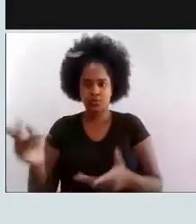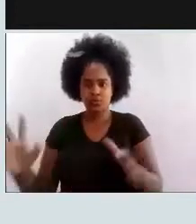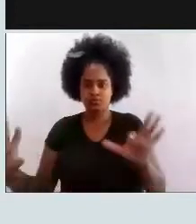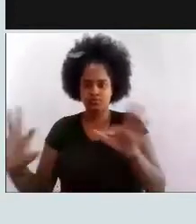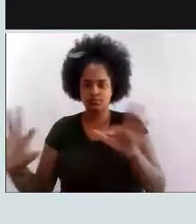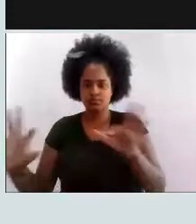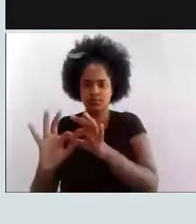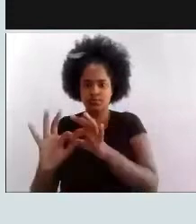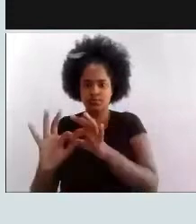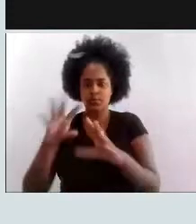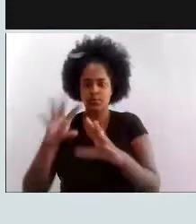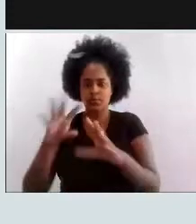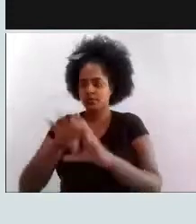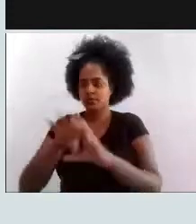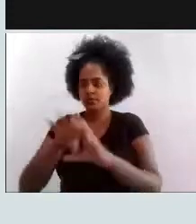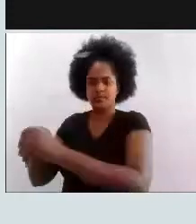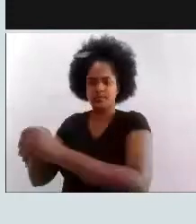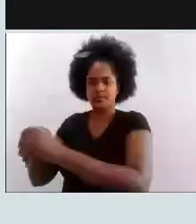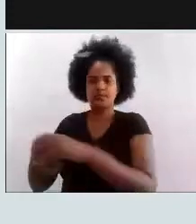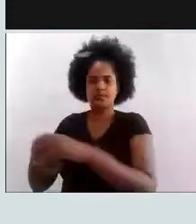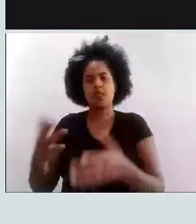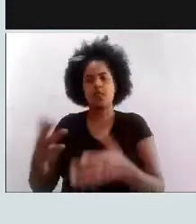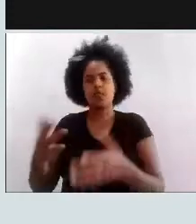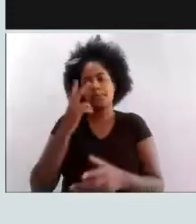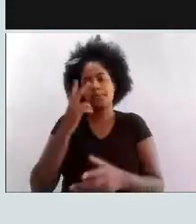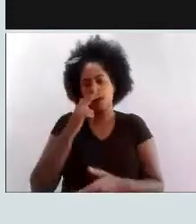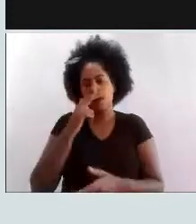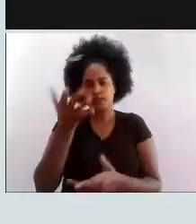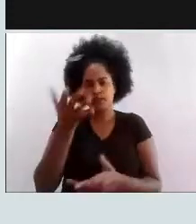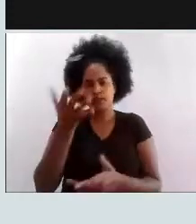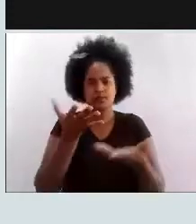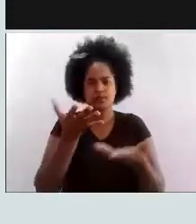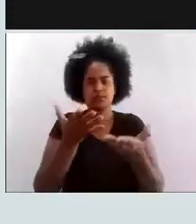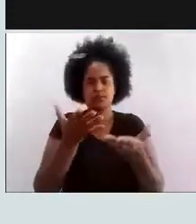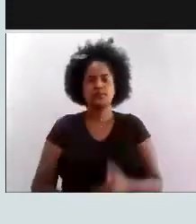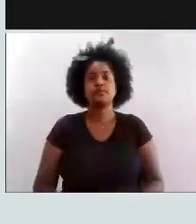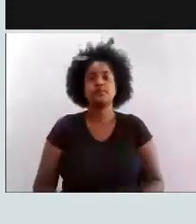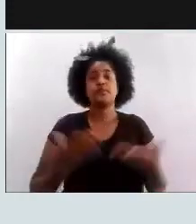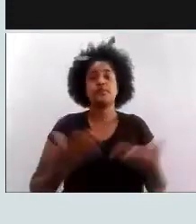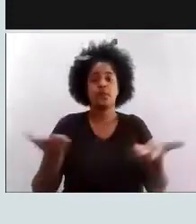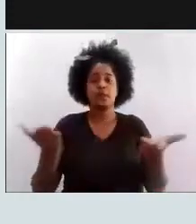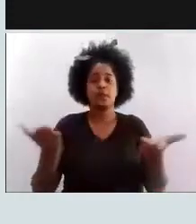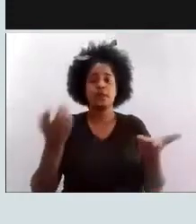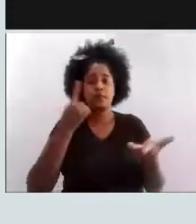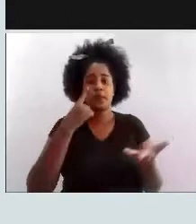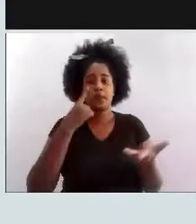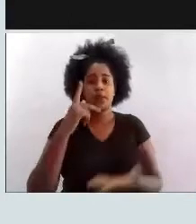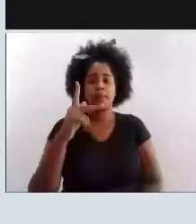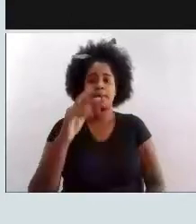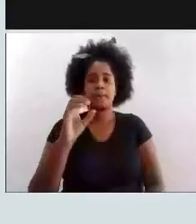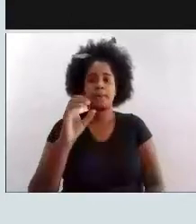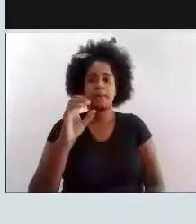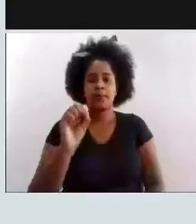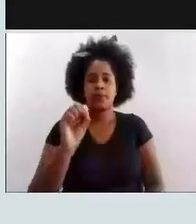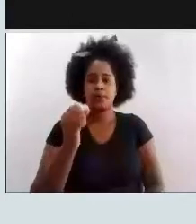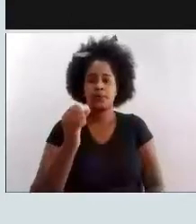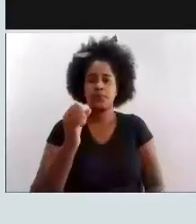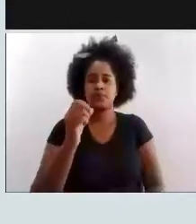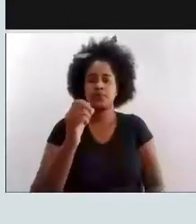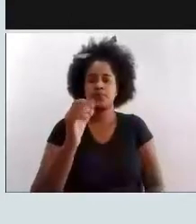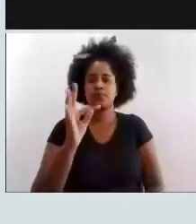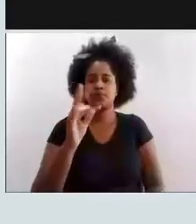estamos falando no postulado das paralelas? Bom, lembram do conceito de paralelas? O